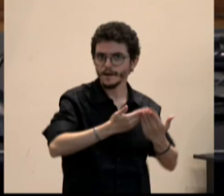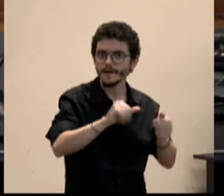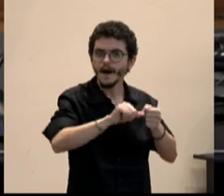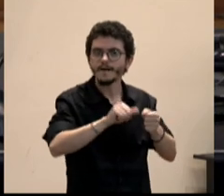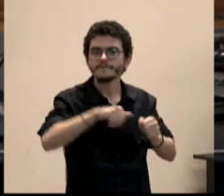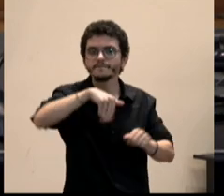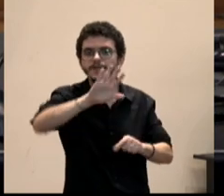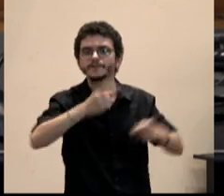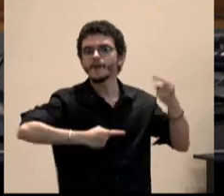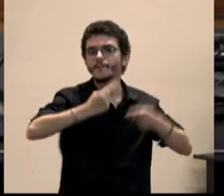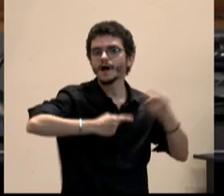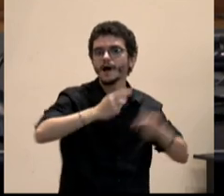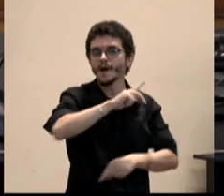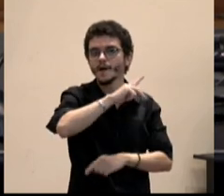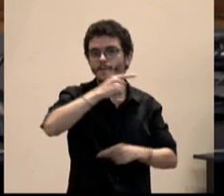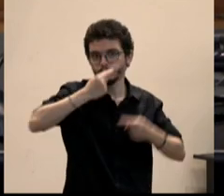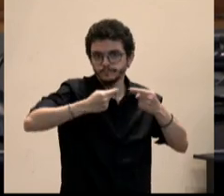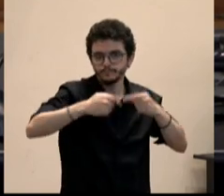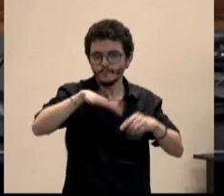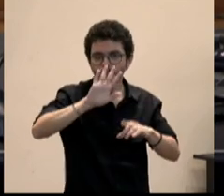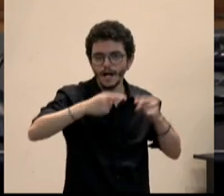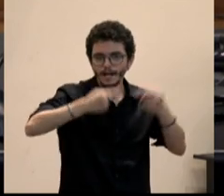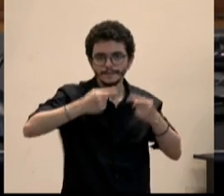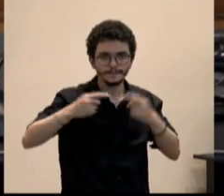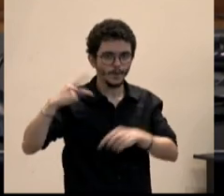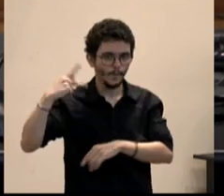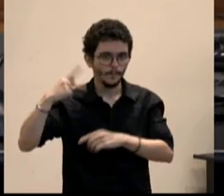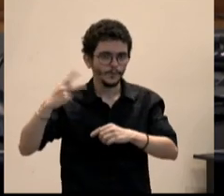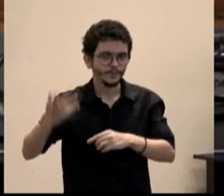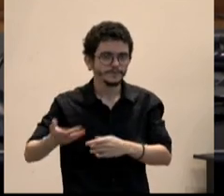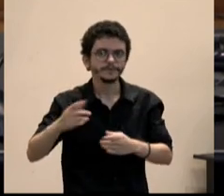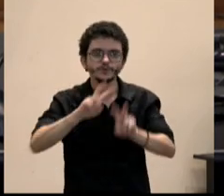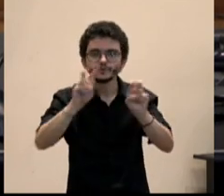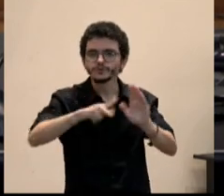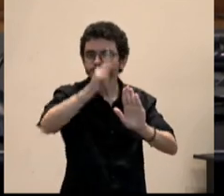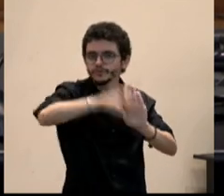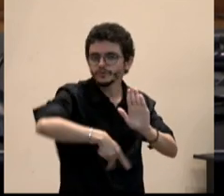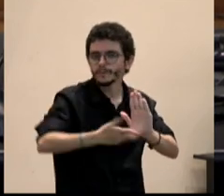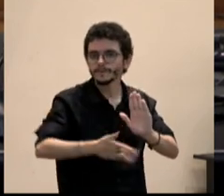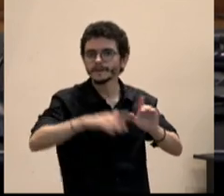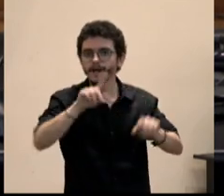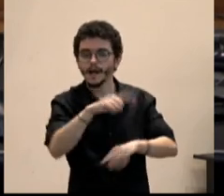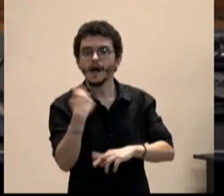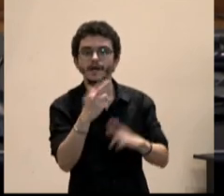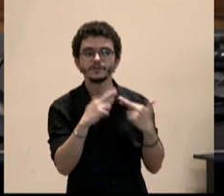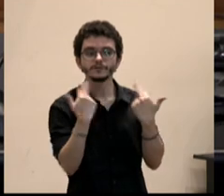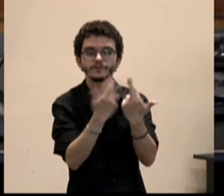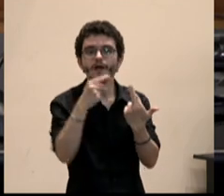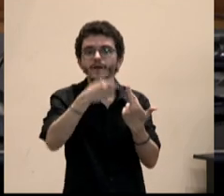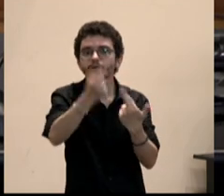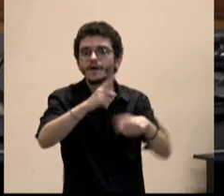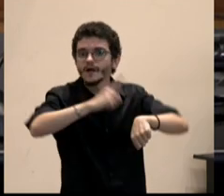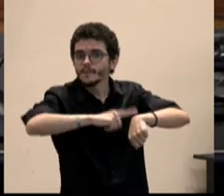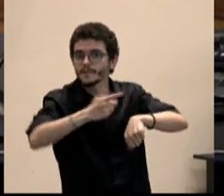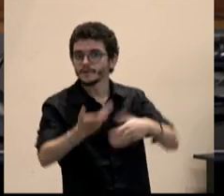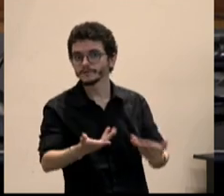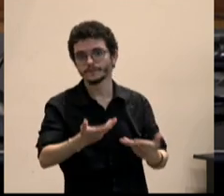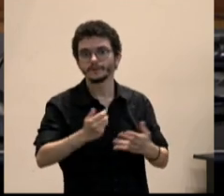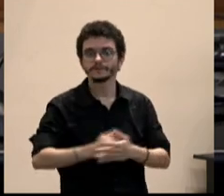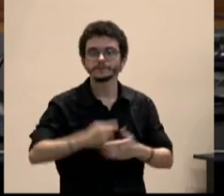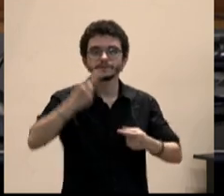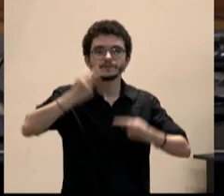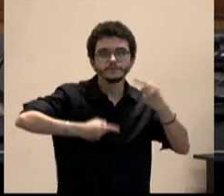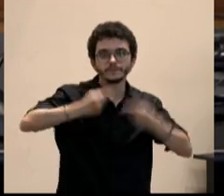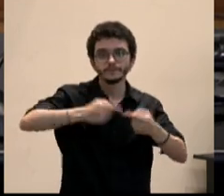mais debates políticos sobre projetos. A gente se reunia depois do horário,